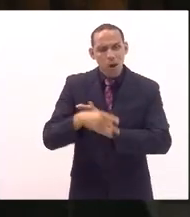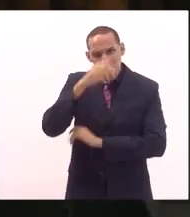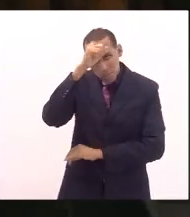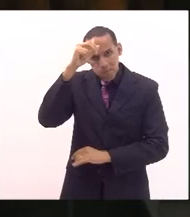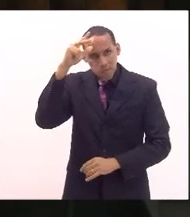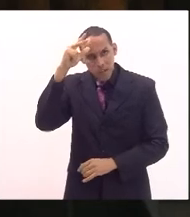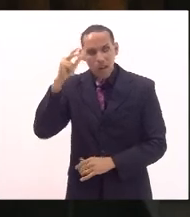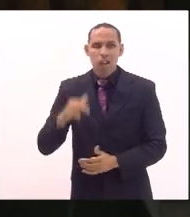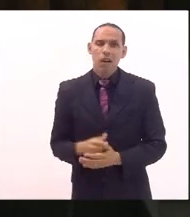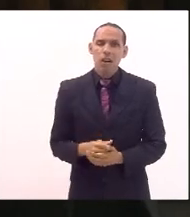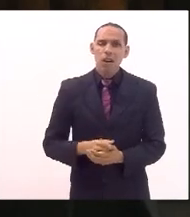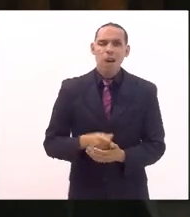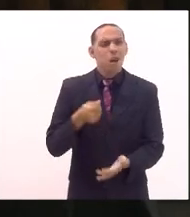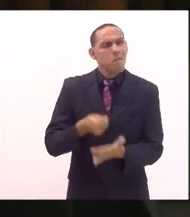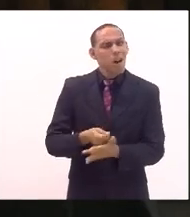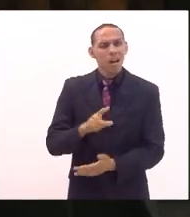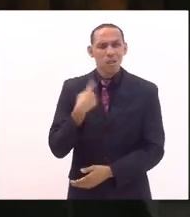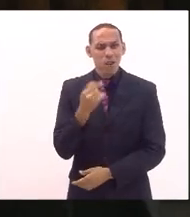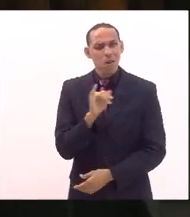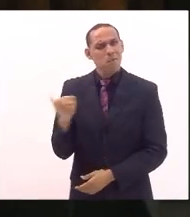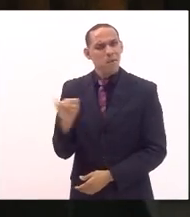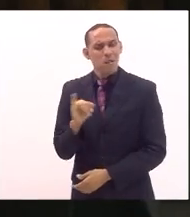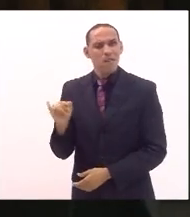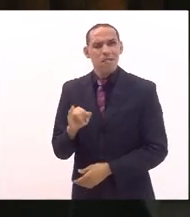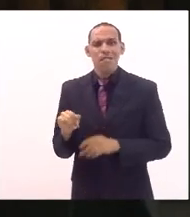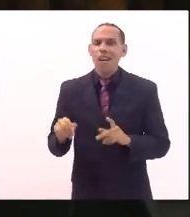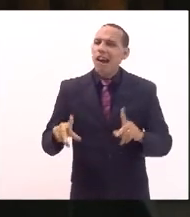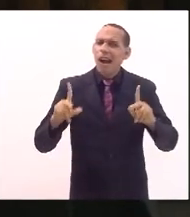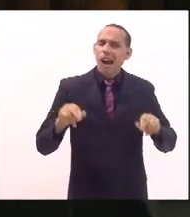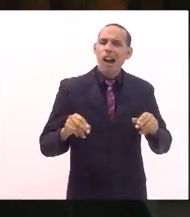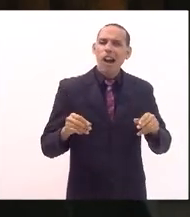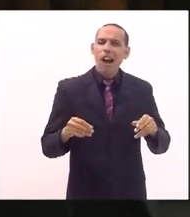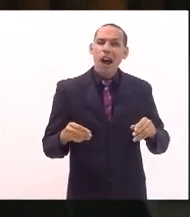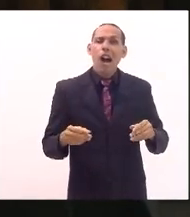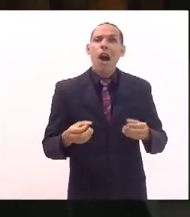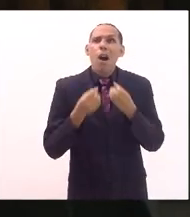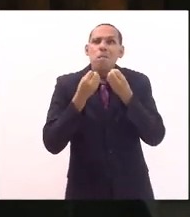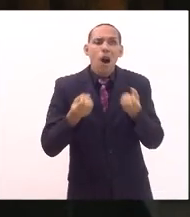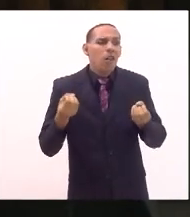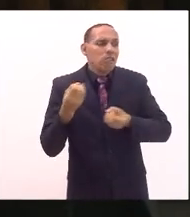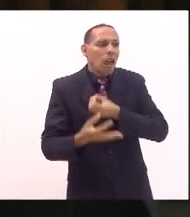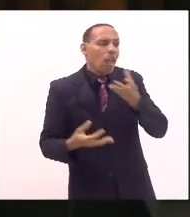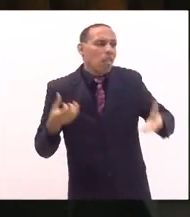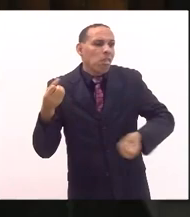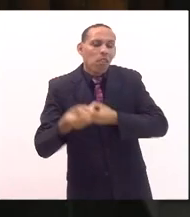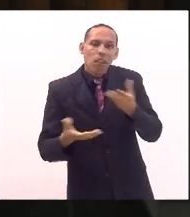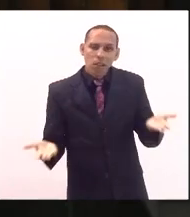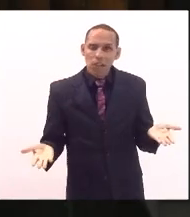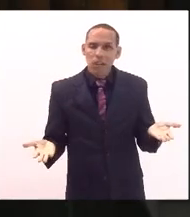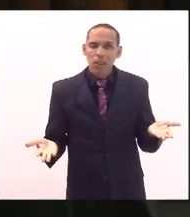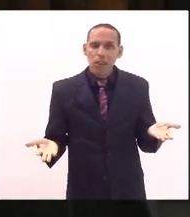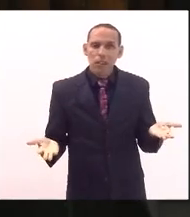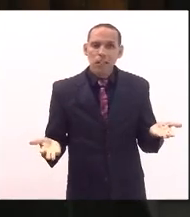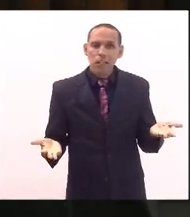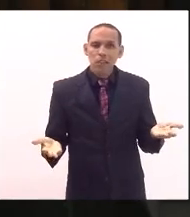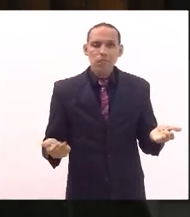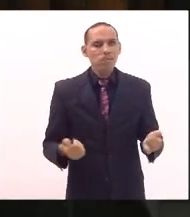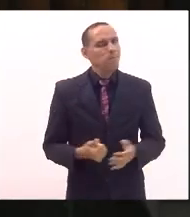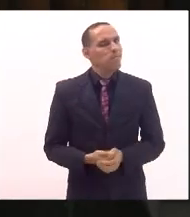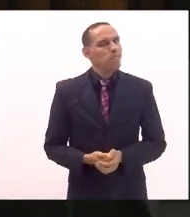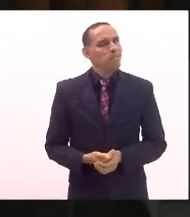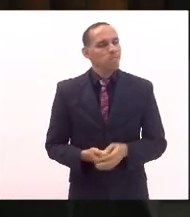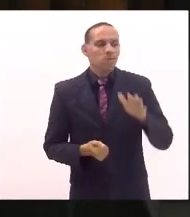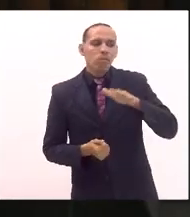prefeitura que é pago com nosso imposto fosse uma grande benesse que eles fizessem para nós e